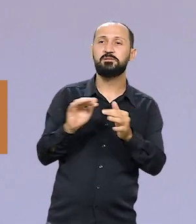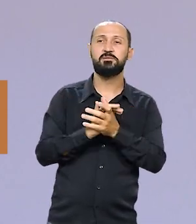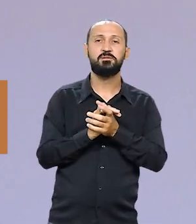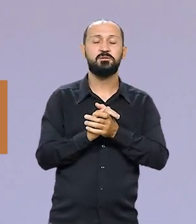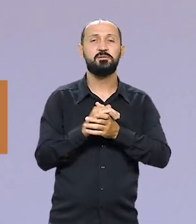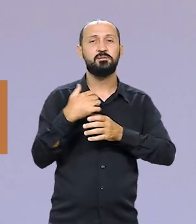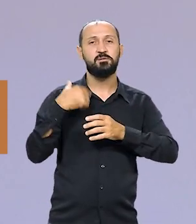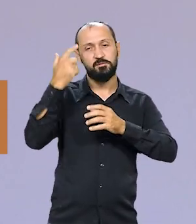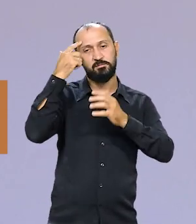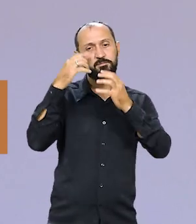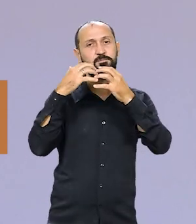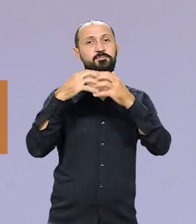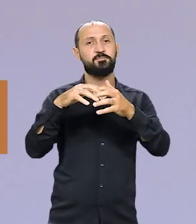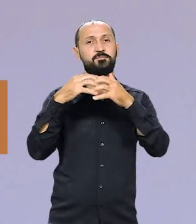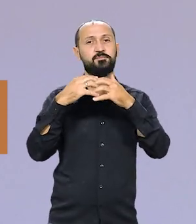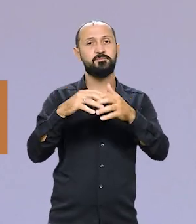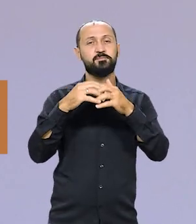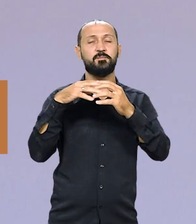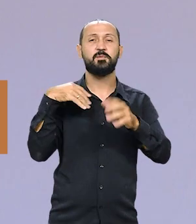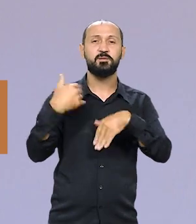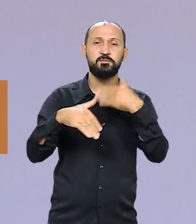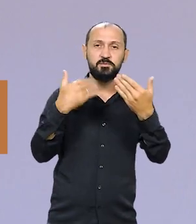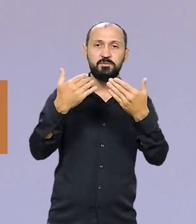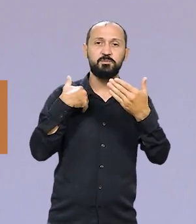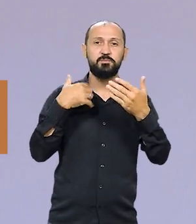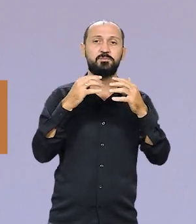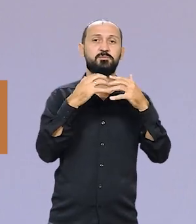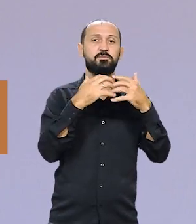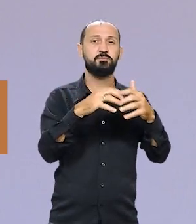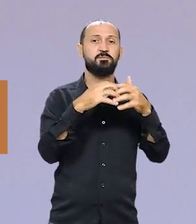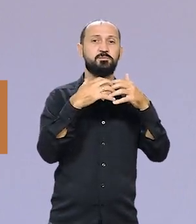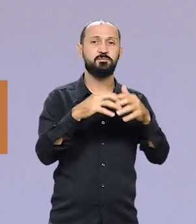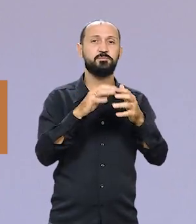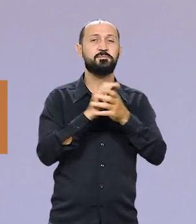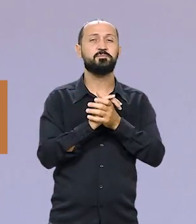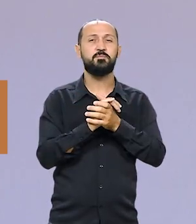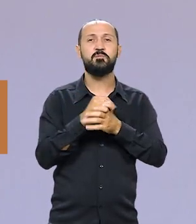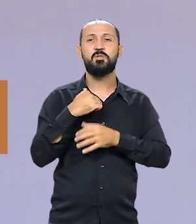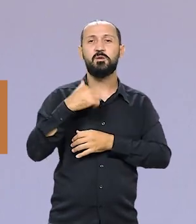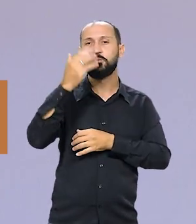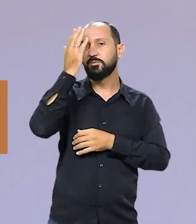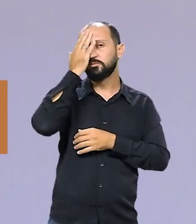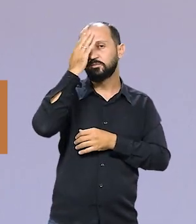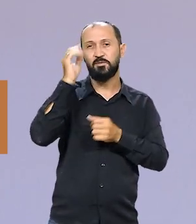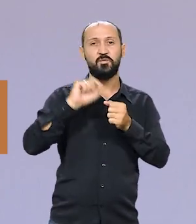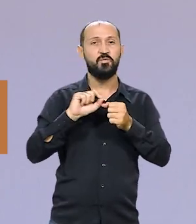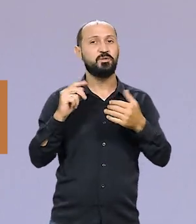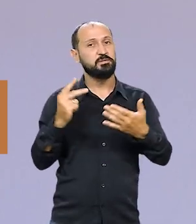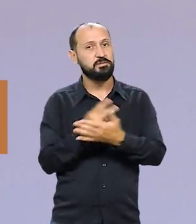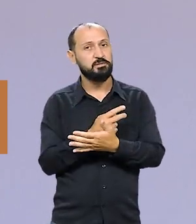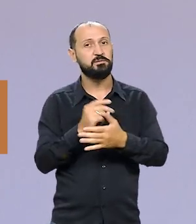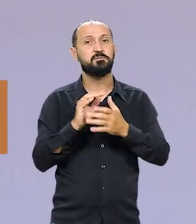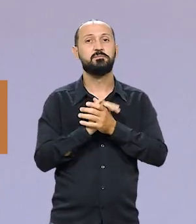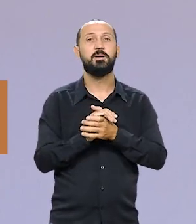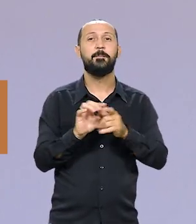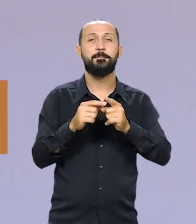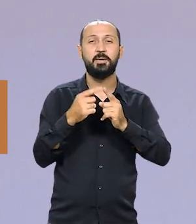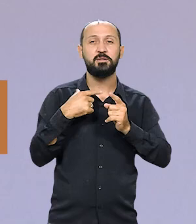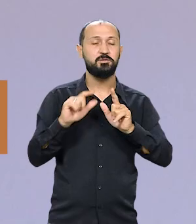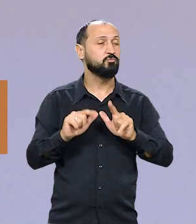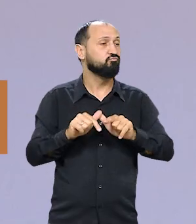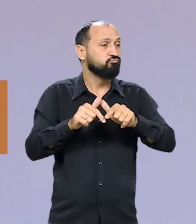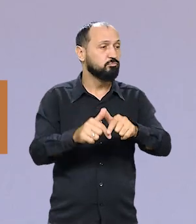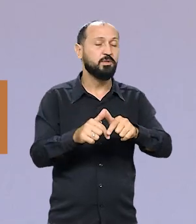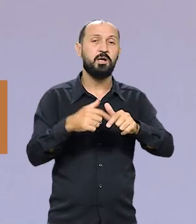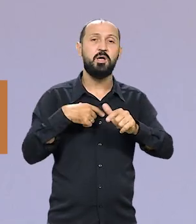processo neurológico, de desenvolvimento do cérebro. Então, eu até sei que eu estou fazendo errado, mas eu sou impulsivo,